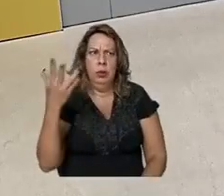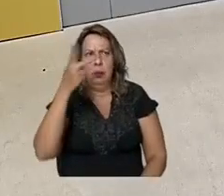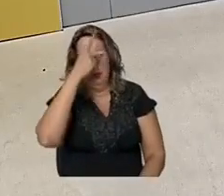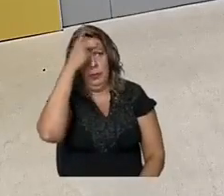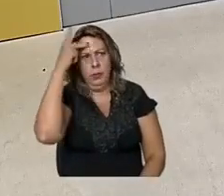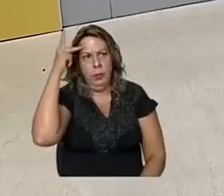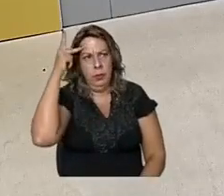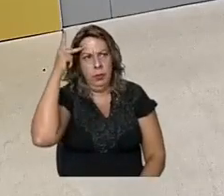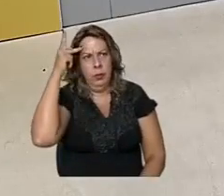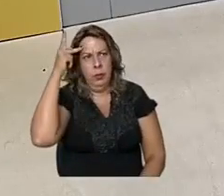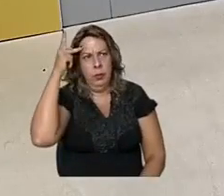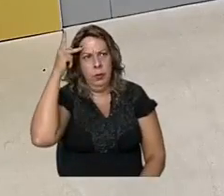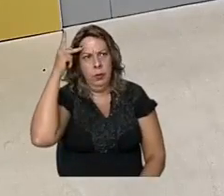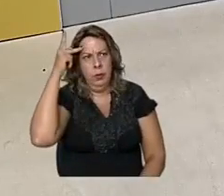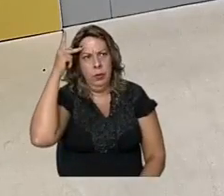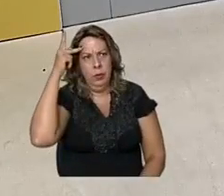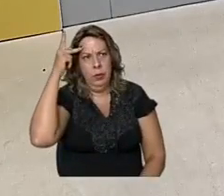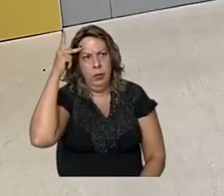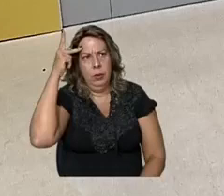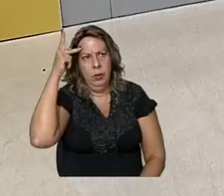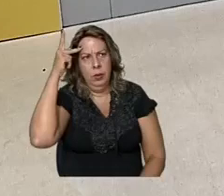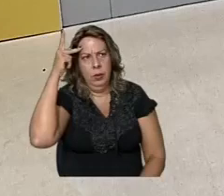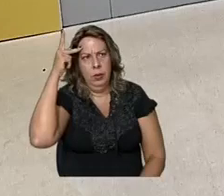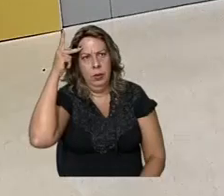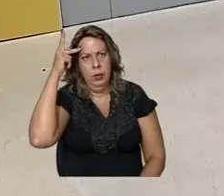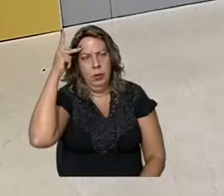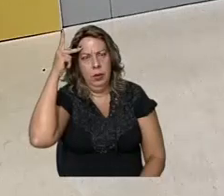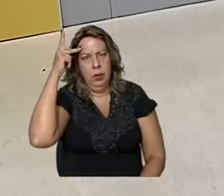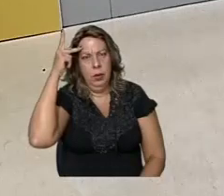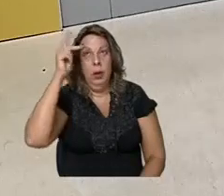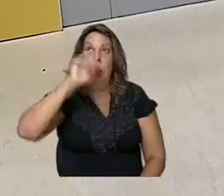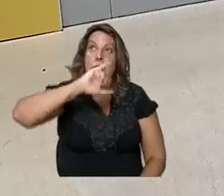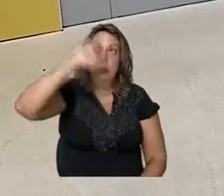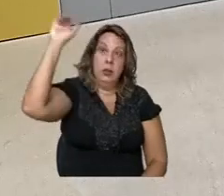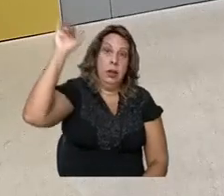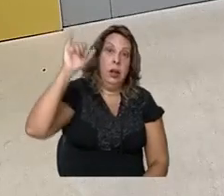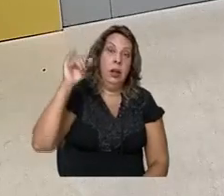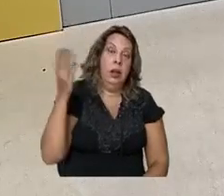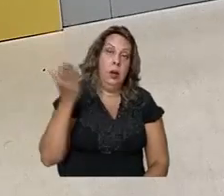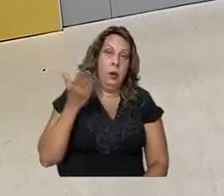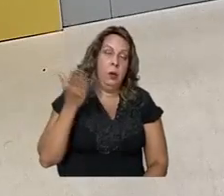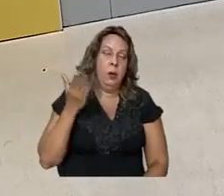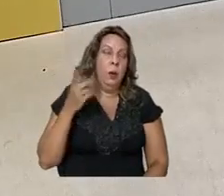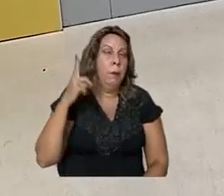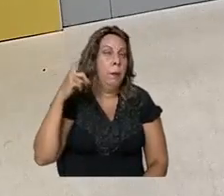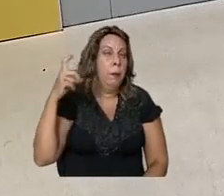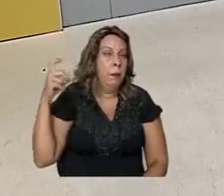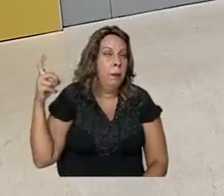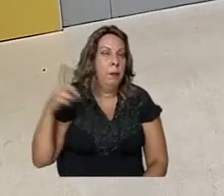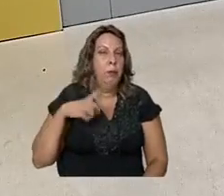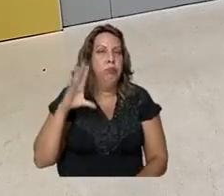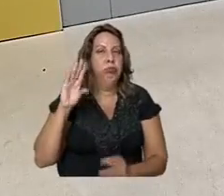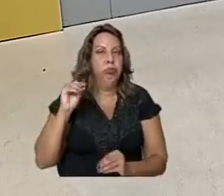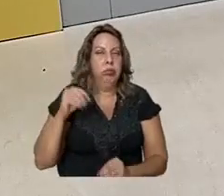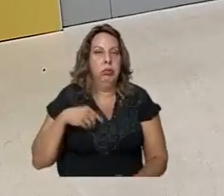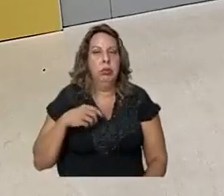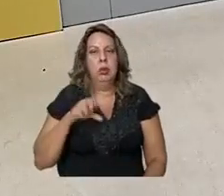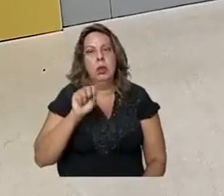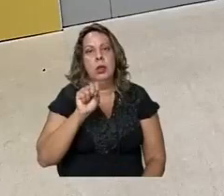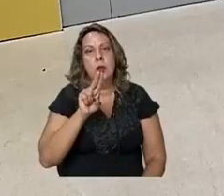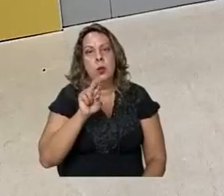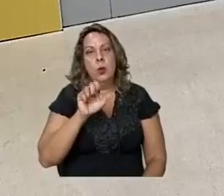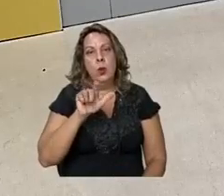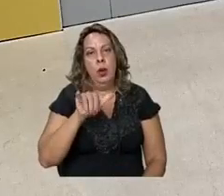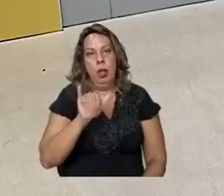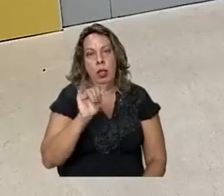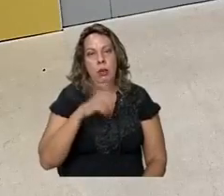Gente, desliga aí, por favor, o retorno que a gente tá ouvindo um pouquinho aí. Aí, valeu! Sueli, cidade de Laranjeiras. Ela